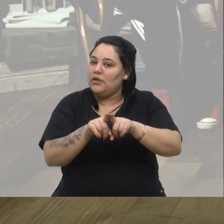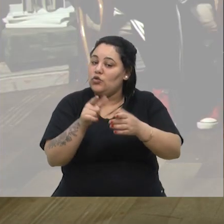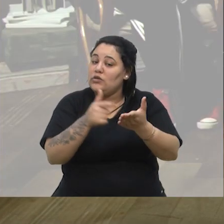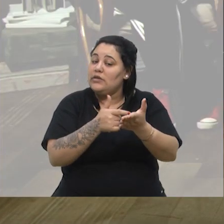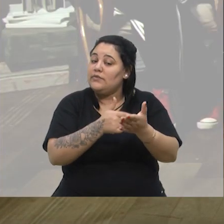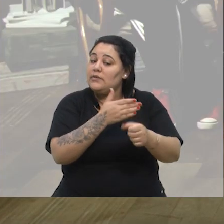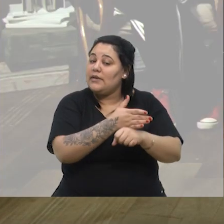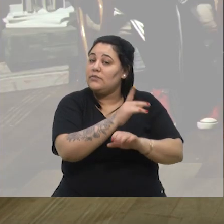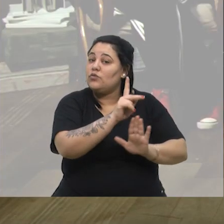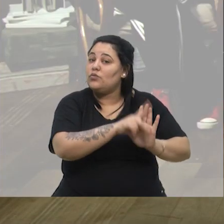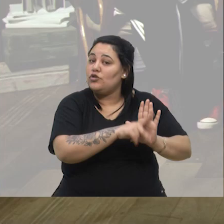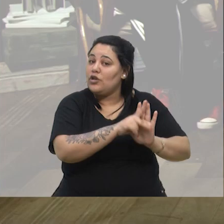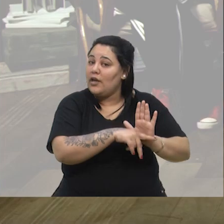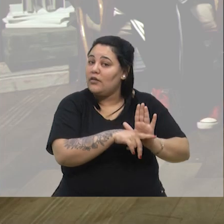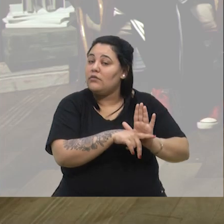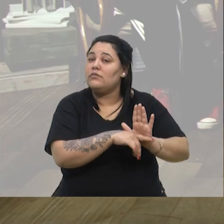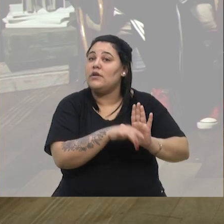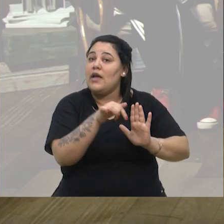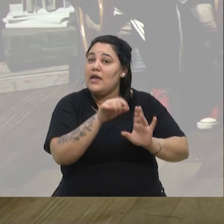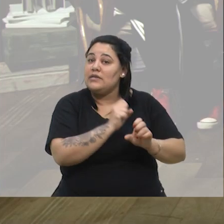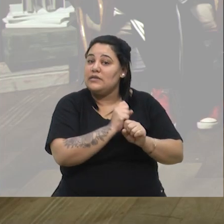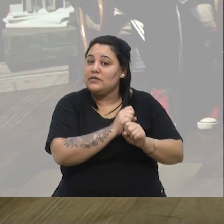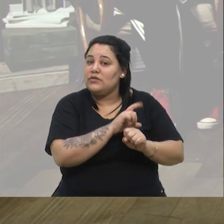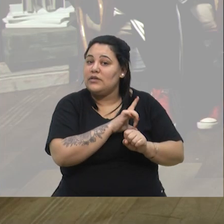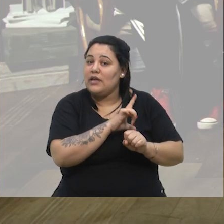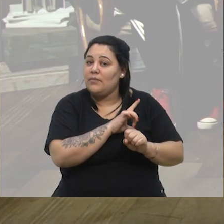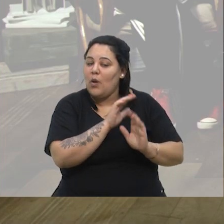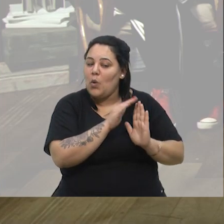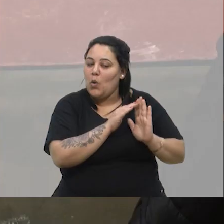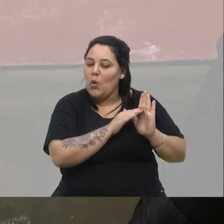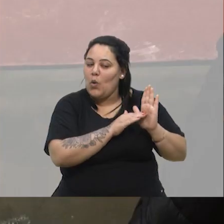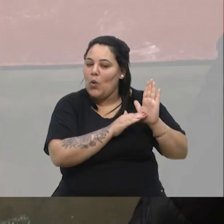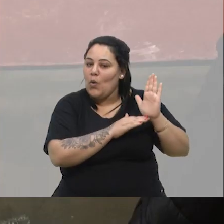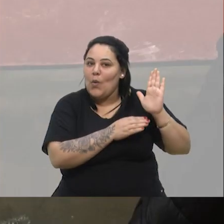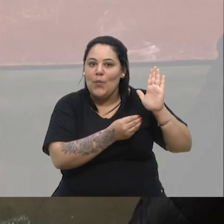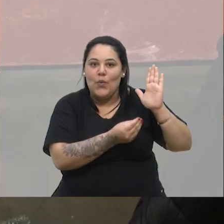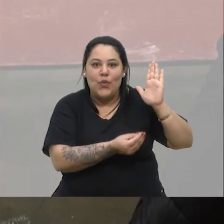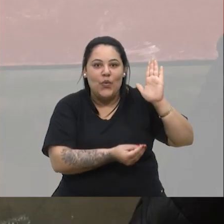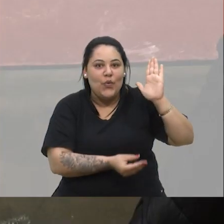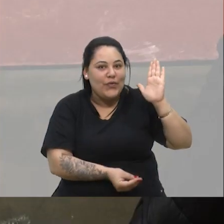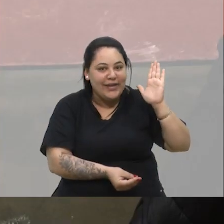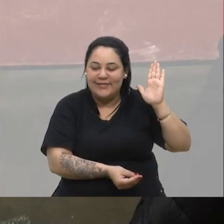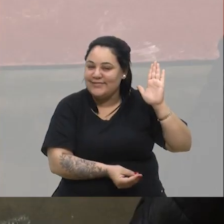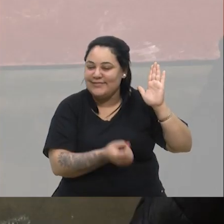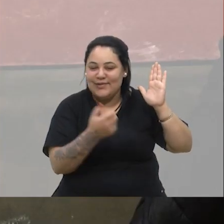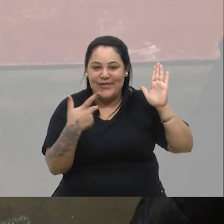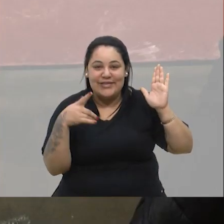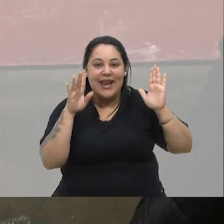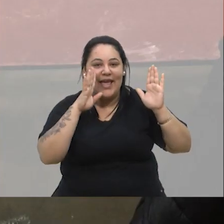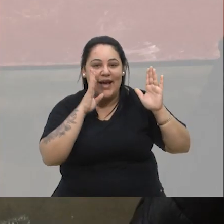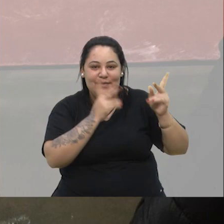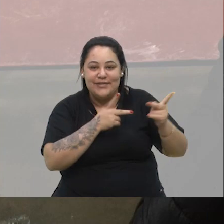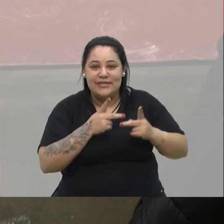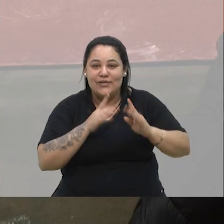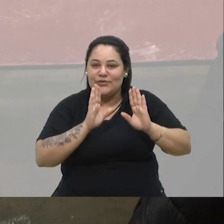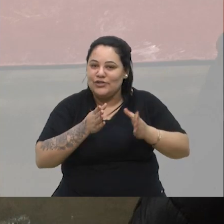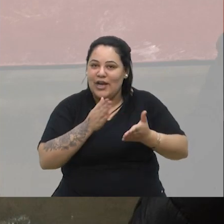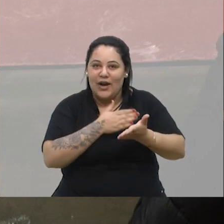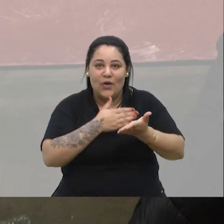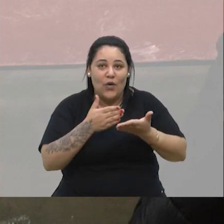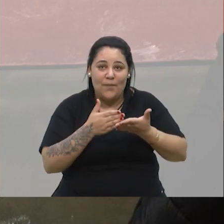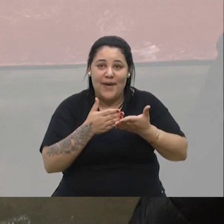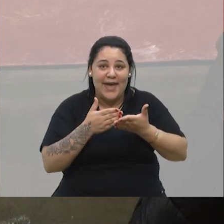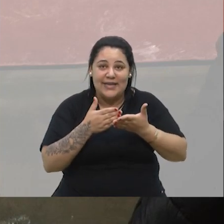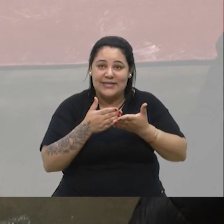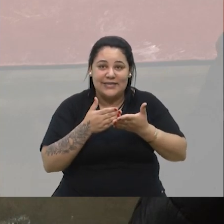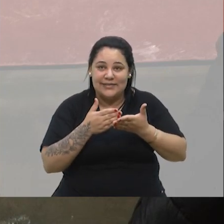dos livros que vão fazer parte dos projetos. E esse ano, a gente tem uma programação bem recheada, bem extensa. Então, a gente